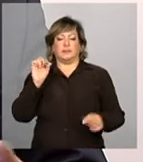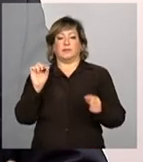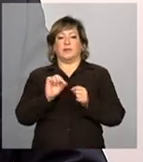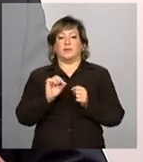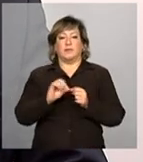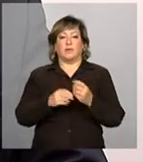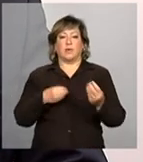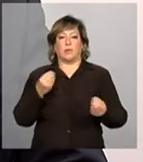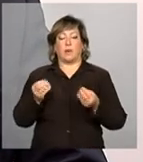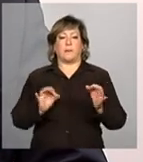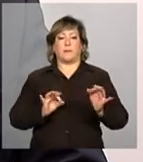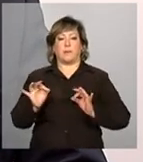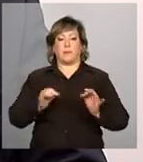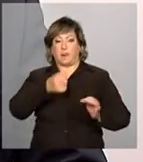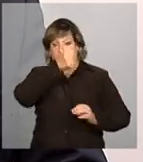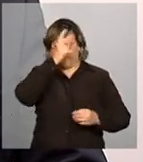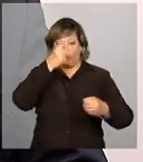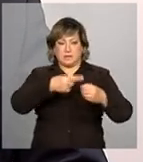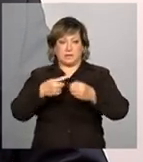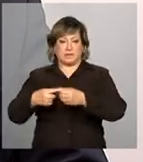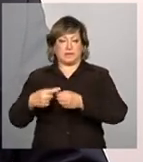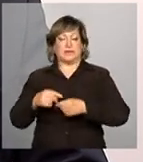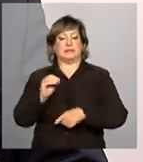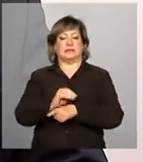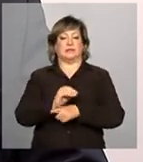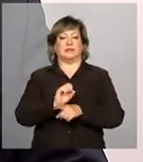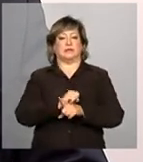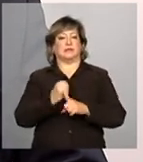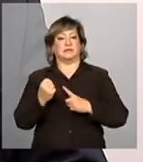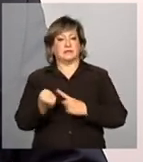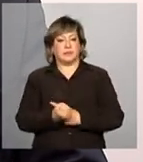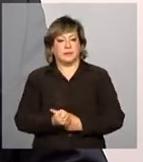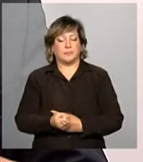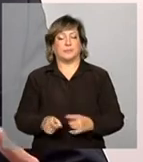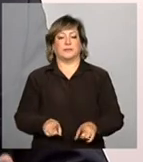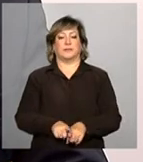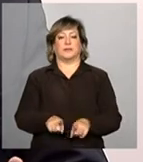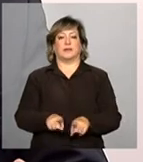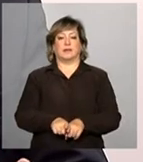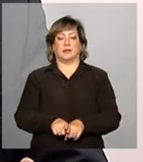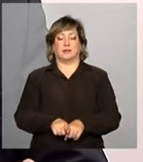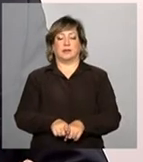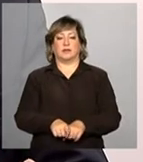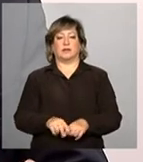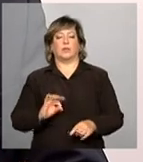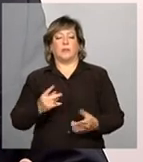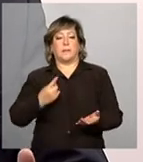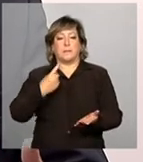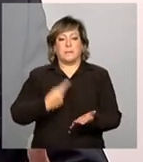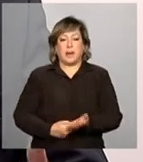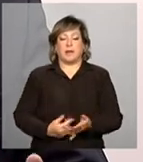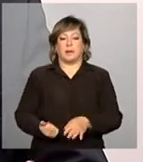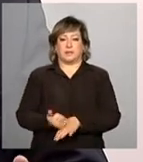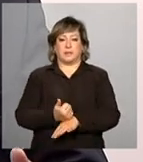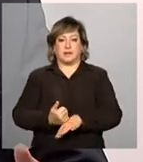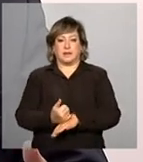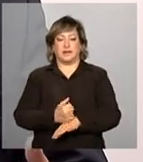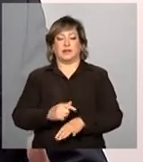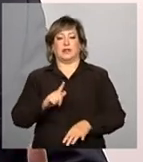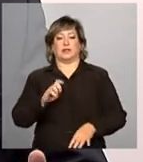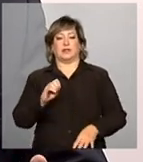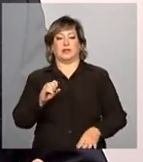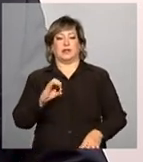dos planos municipais de assistência social do pacto de aprimoramento da gestão